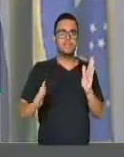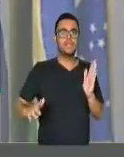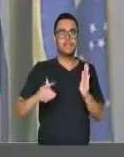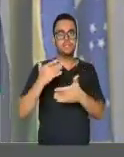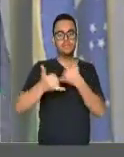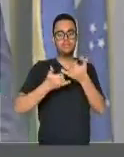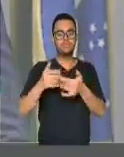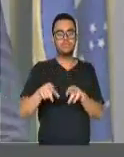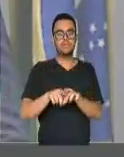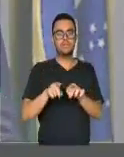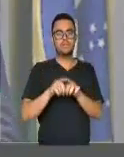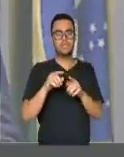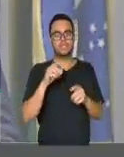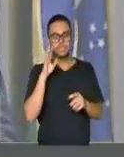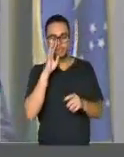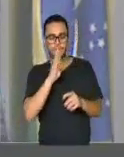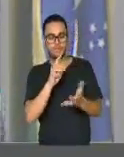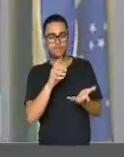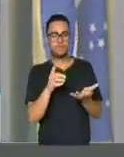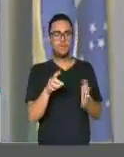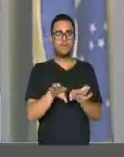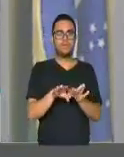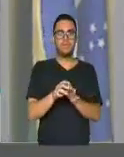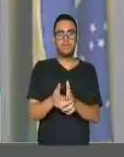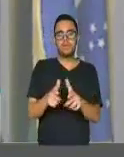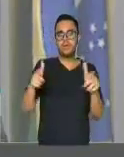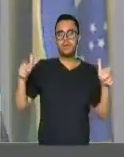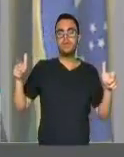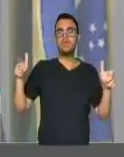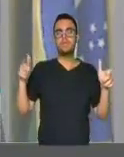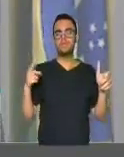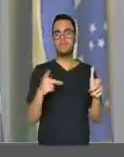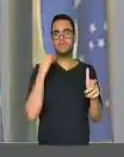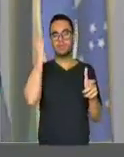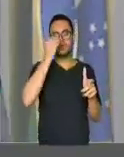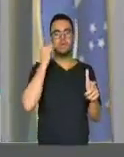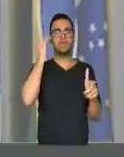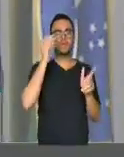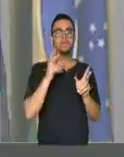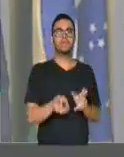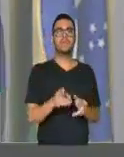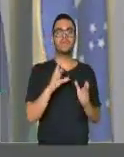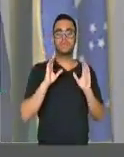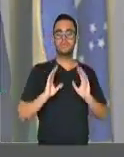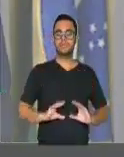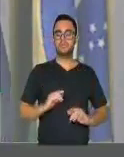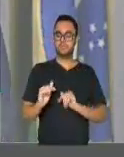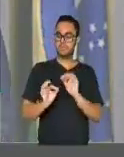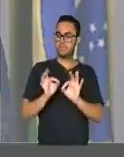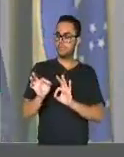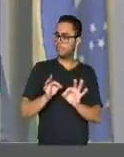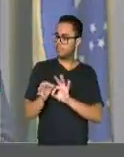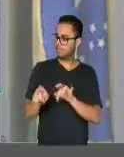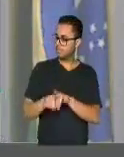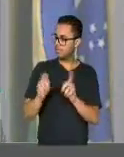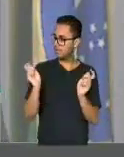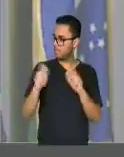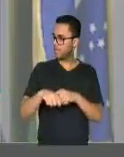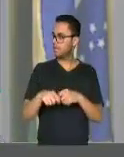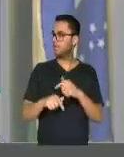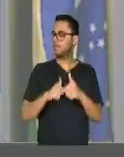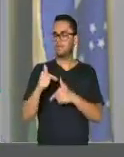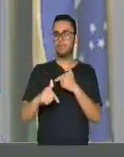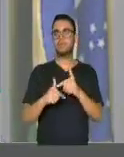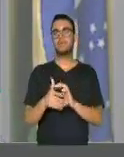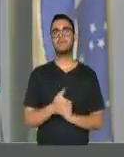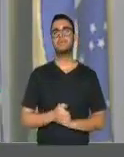também poder aumentar a sua experiência quanto cidadão e se preparar e se capacitar para o mercado de